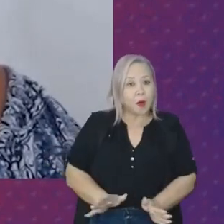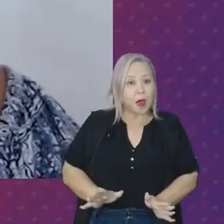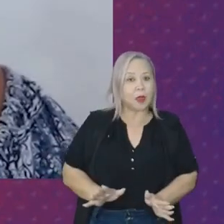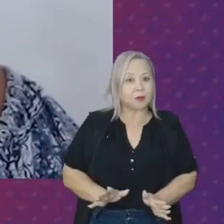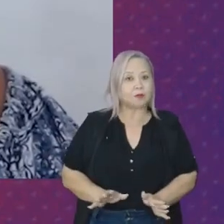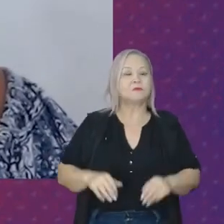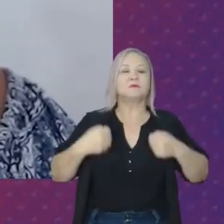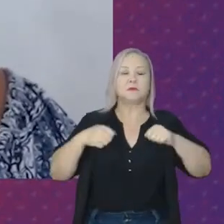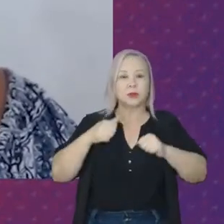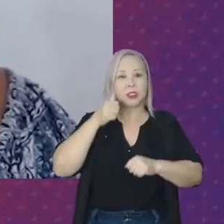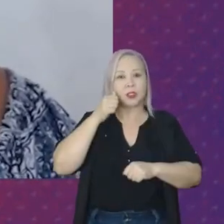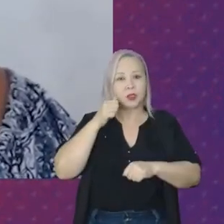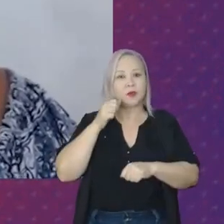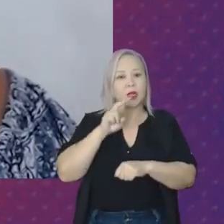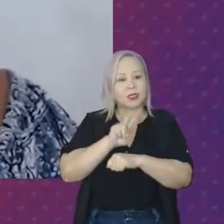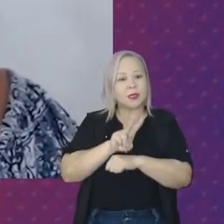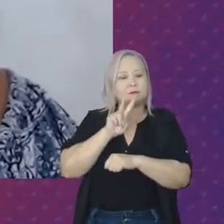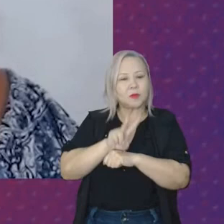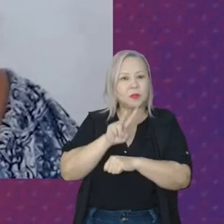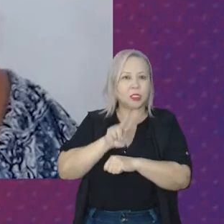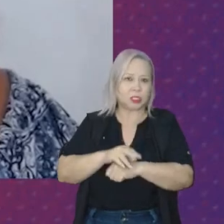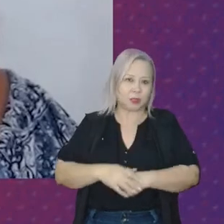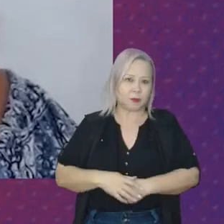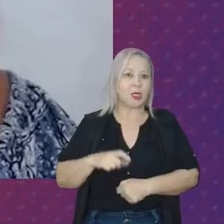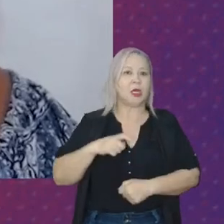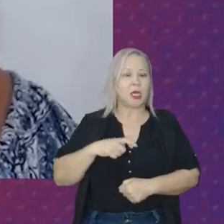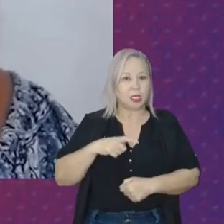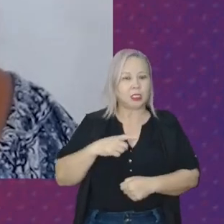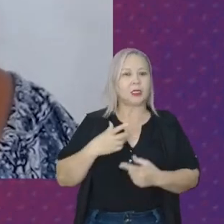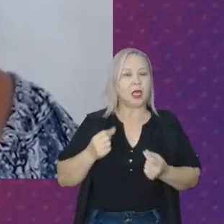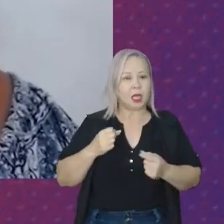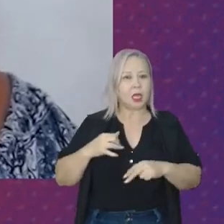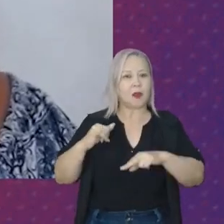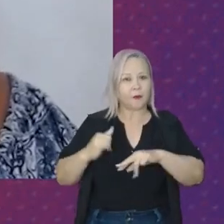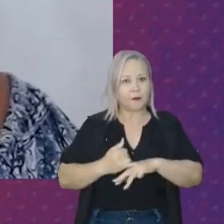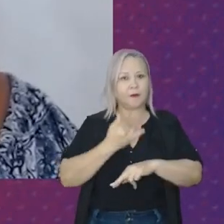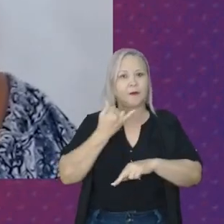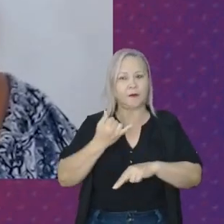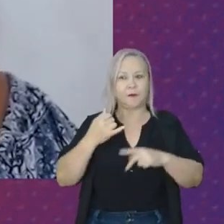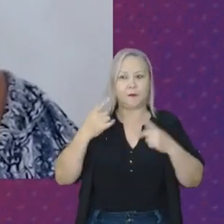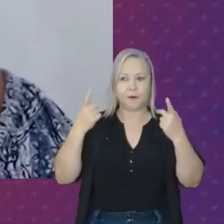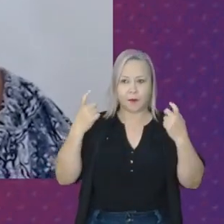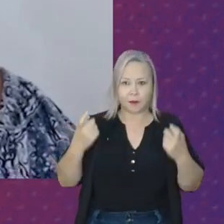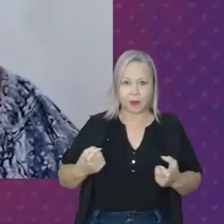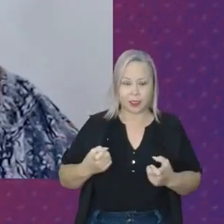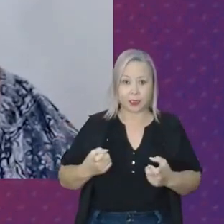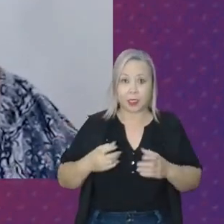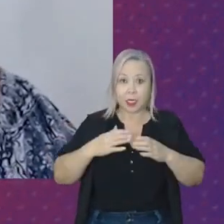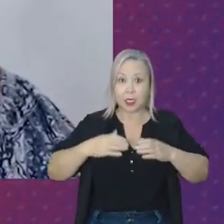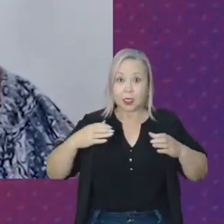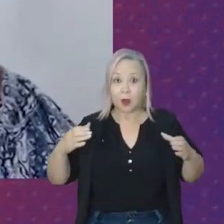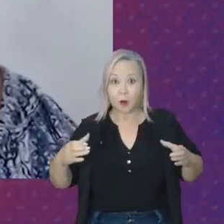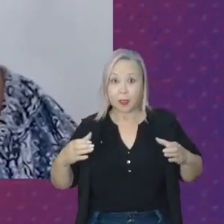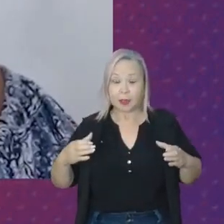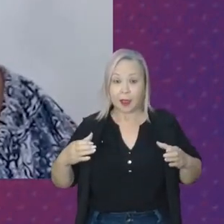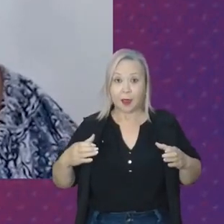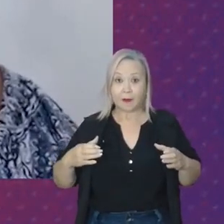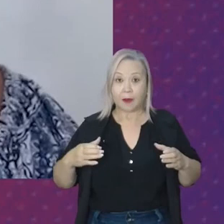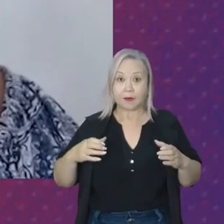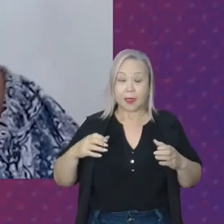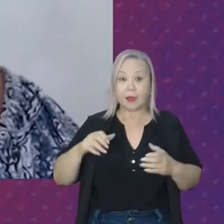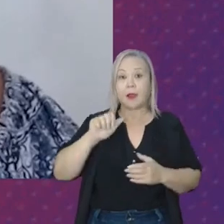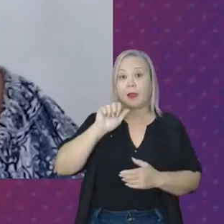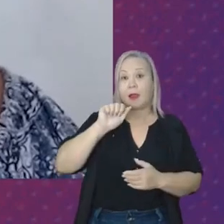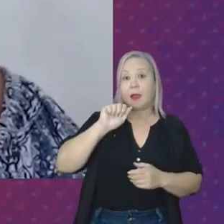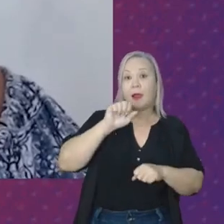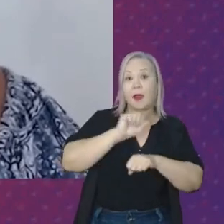tão absurdos como a gente viu recentemente de um médico que aumentava o grau da anestesia e estuprava mulheres durante o trabalho